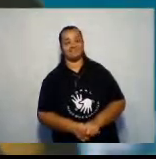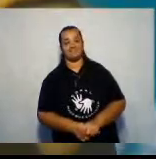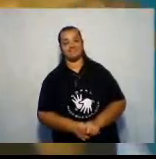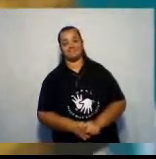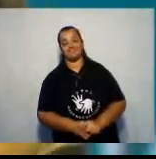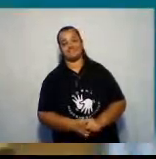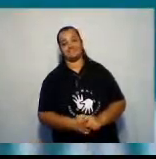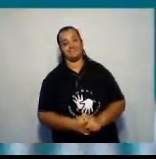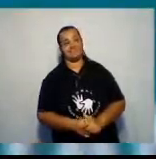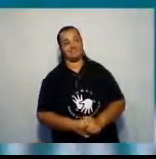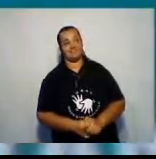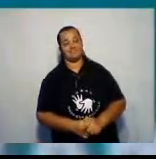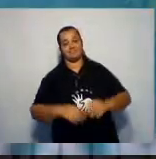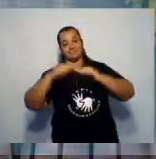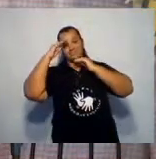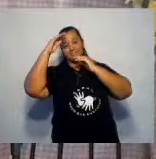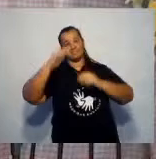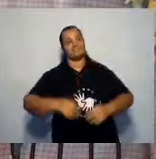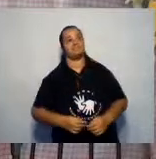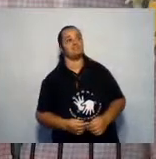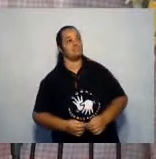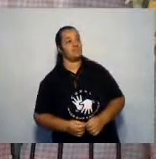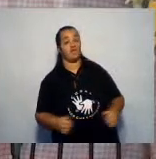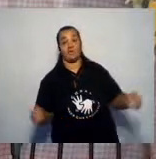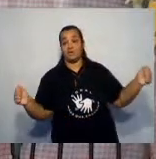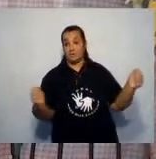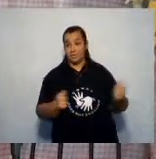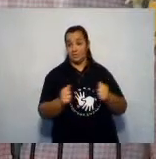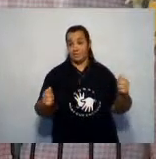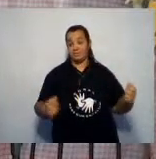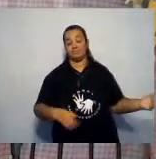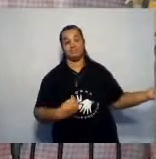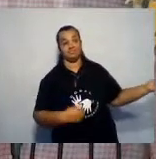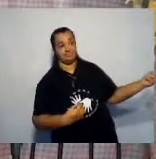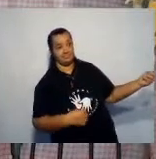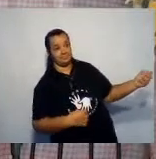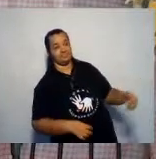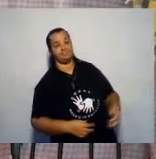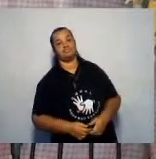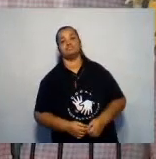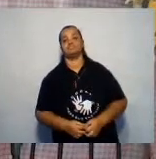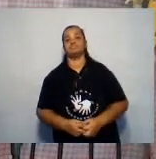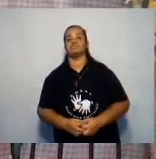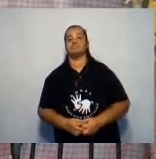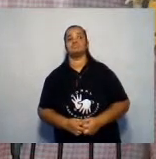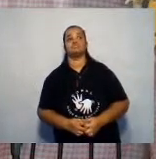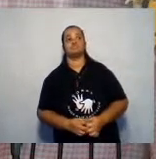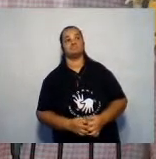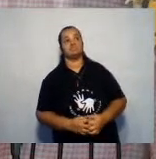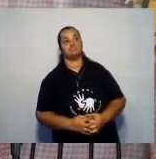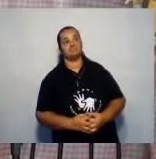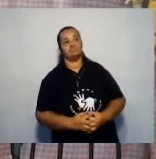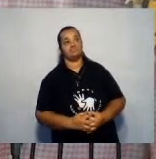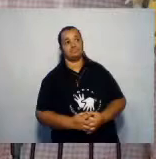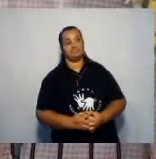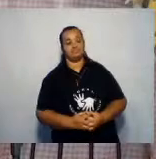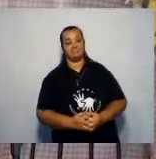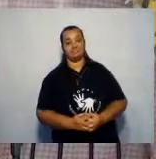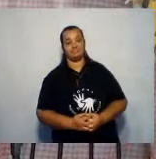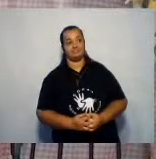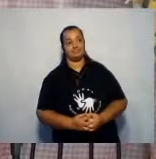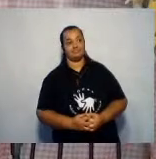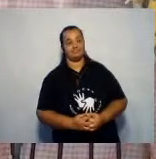nossa mensagem. Agradecer também aos dois, as duas feras que estão com a gente aqui hoje, né? Que sempre nos acompanham no violãozinho aqui,